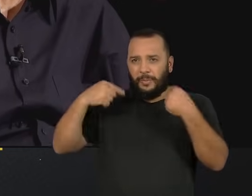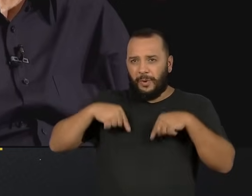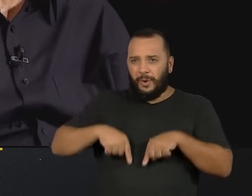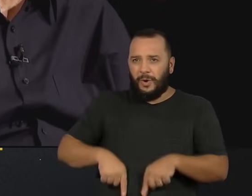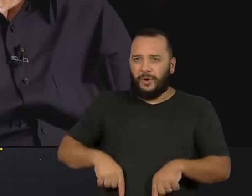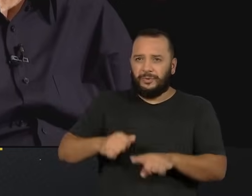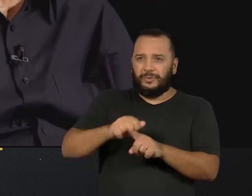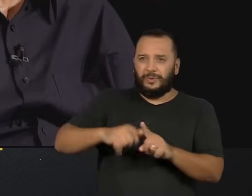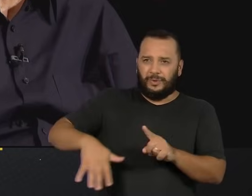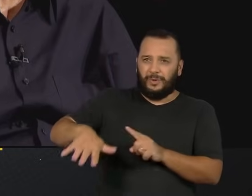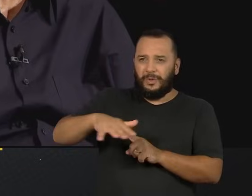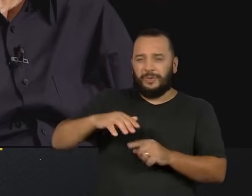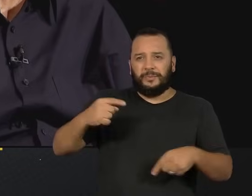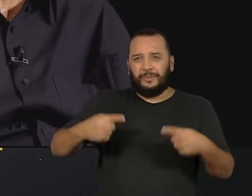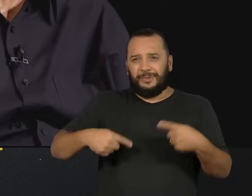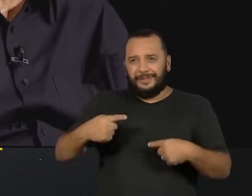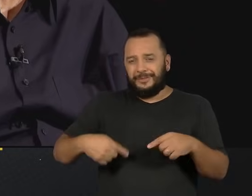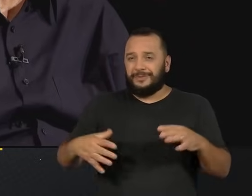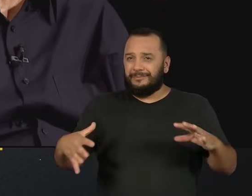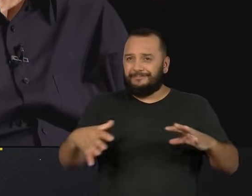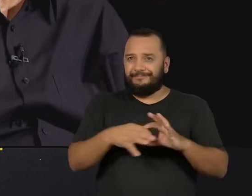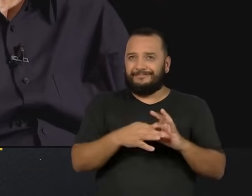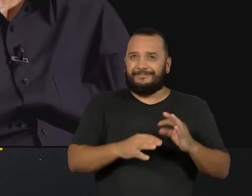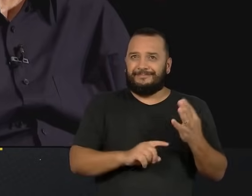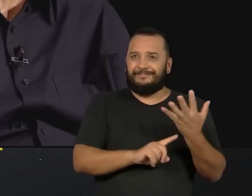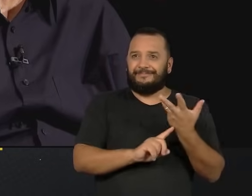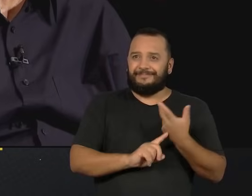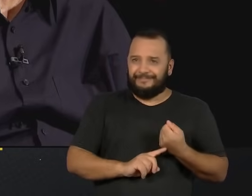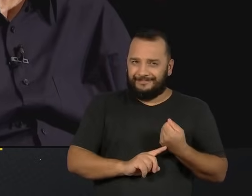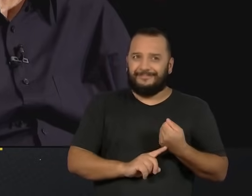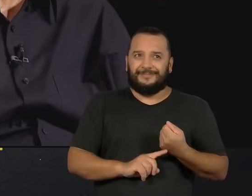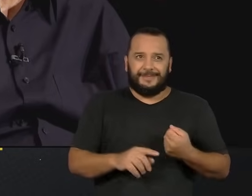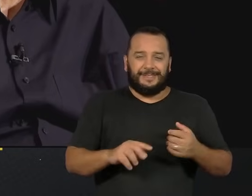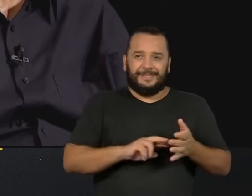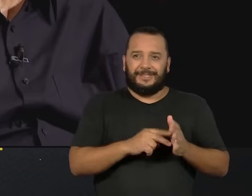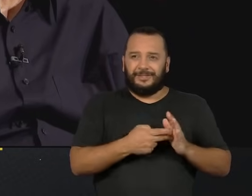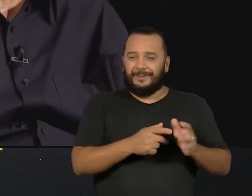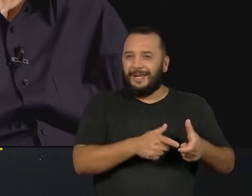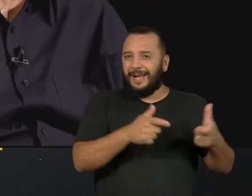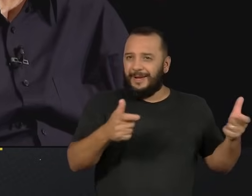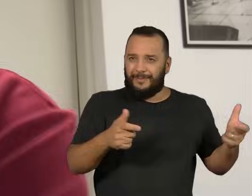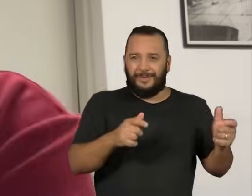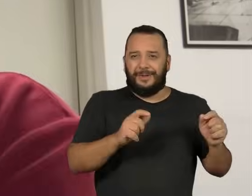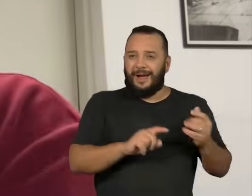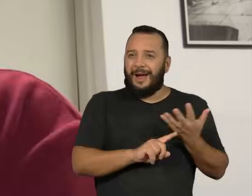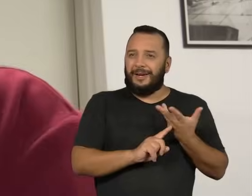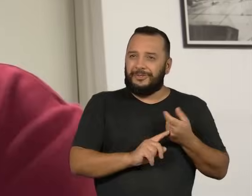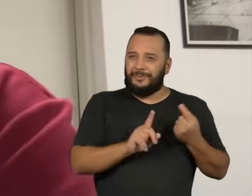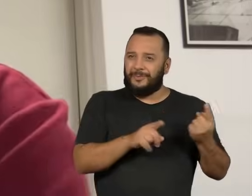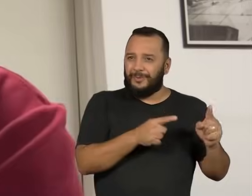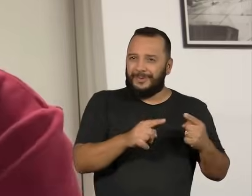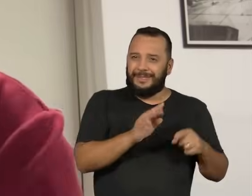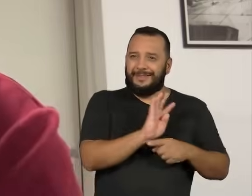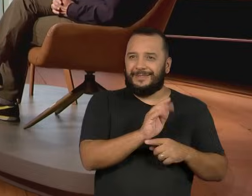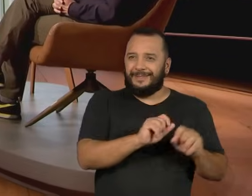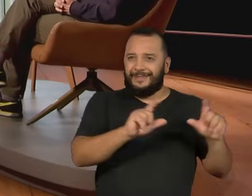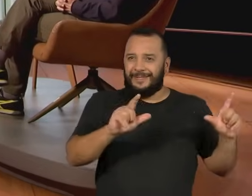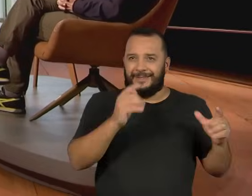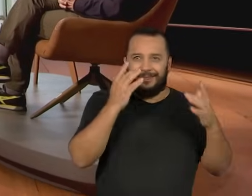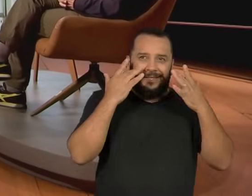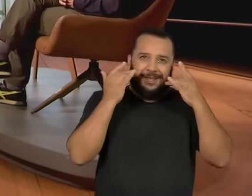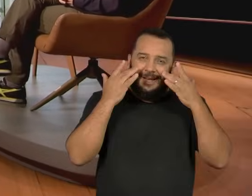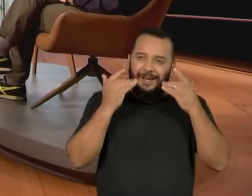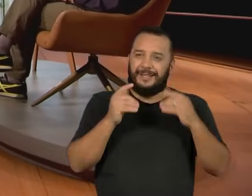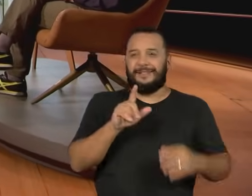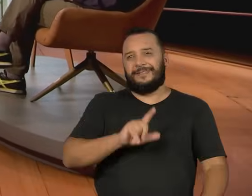sociológico, político, e as artes, também no seu sentido mais amplo, a música, o cinema, o teatro,